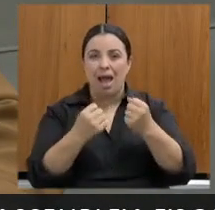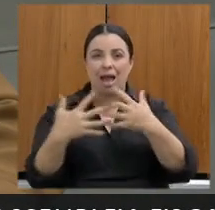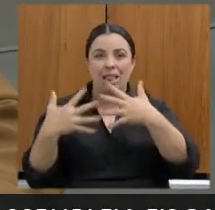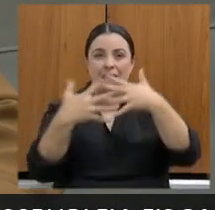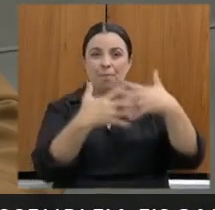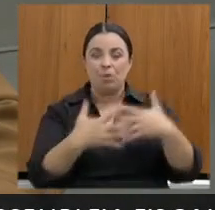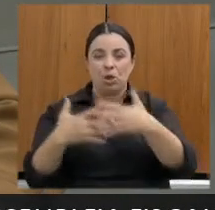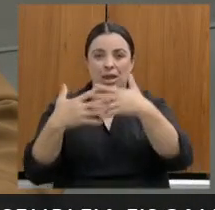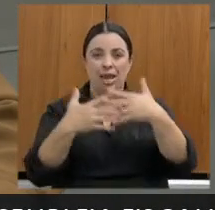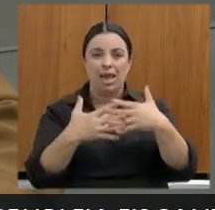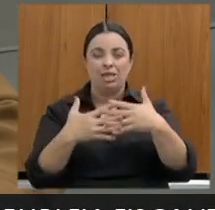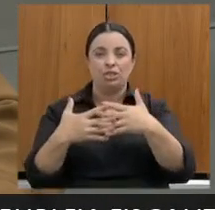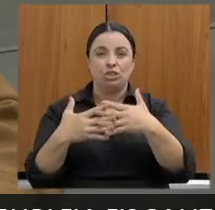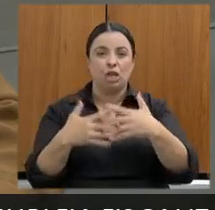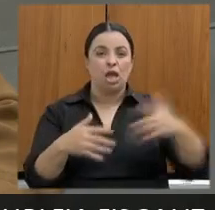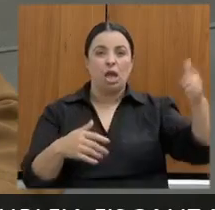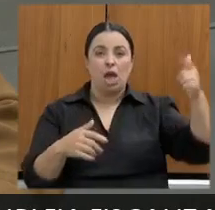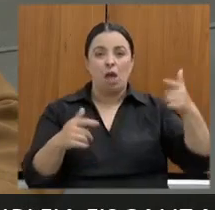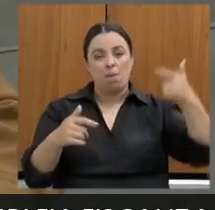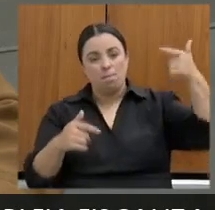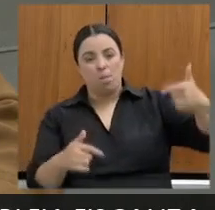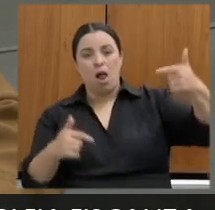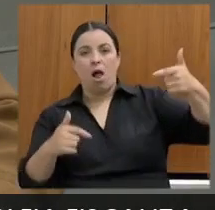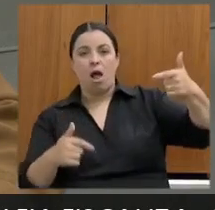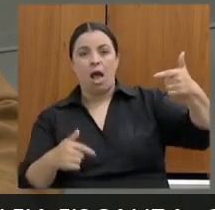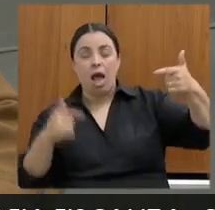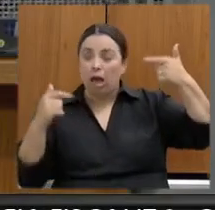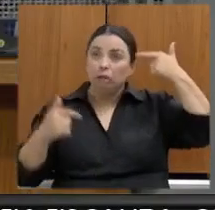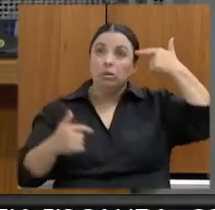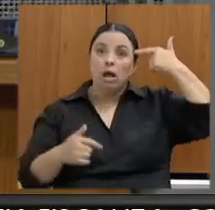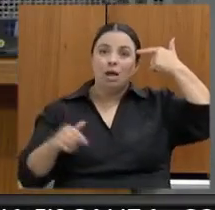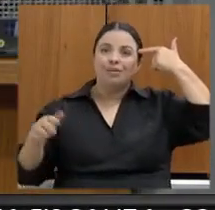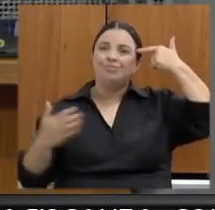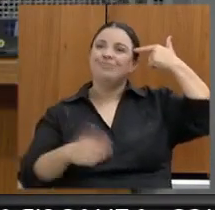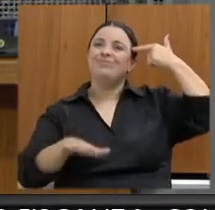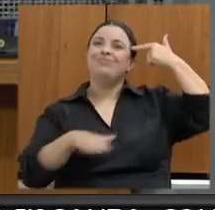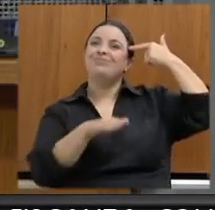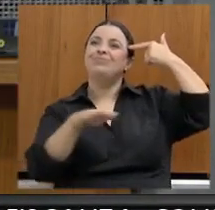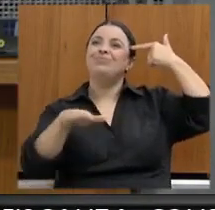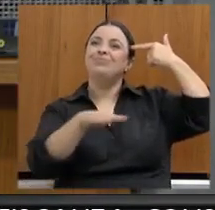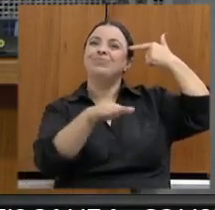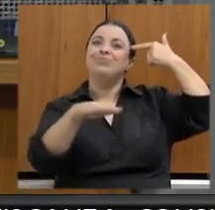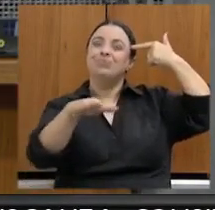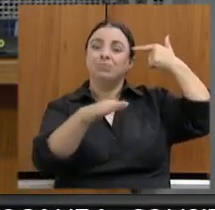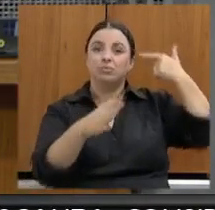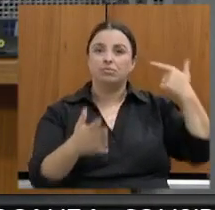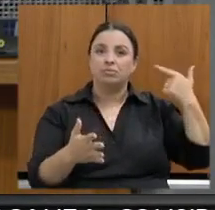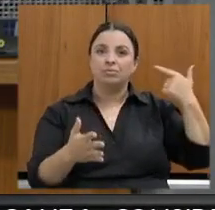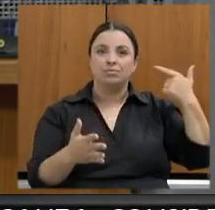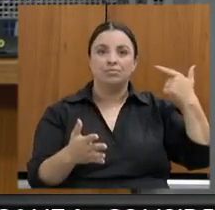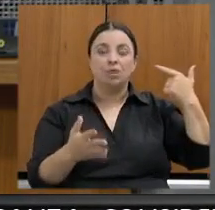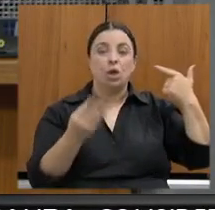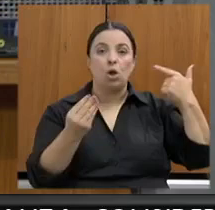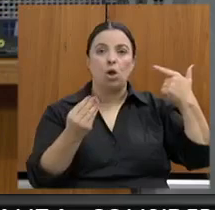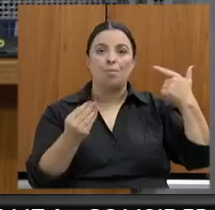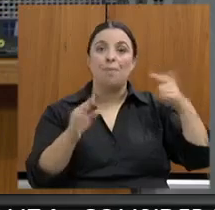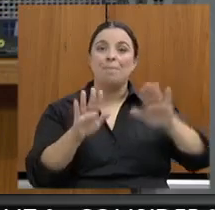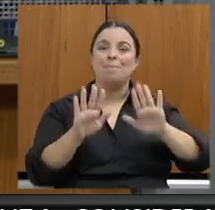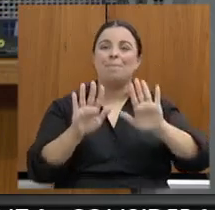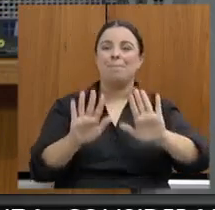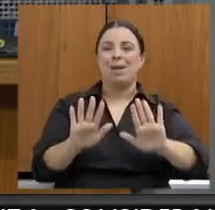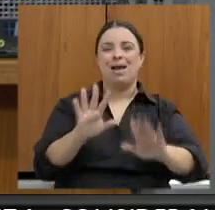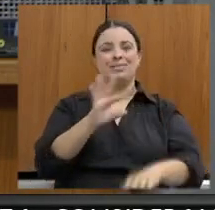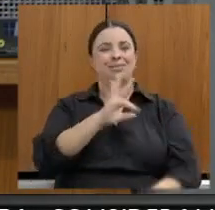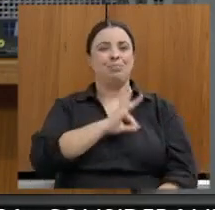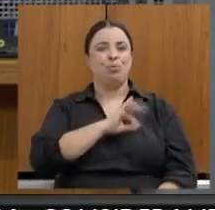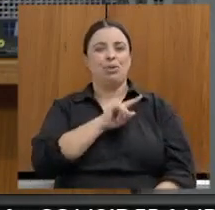fuzil colocado na cabeça das pessoas surpresa que a polícia militar ofereceu